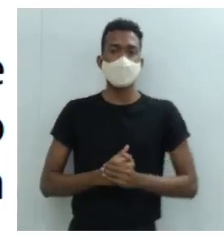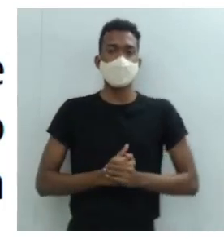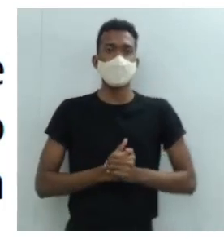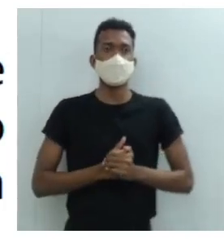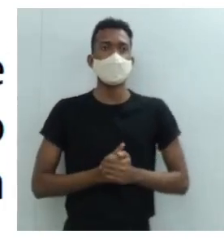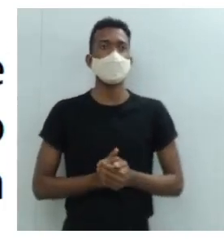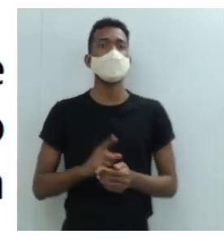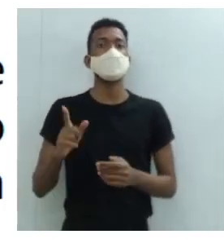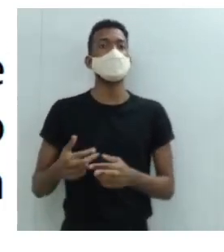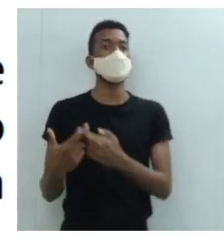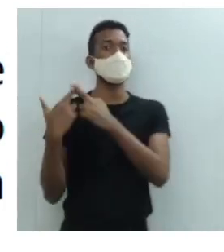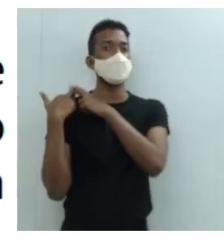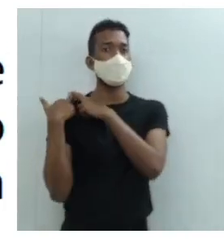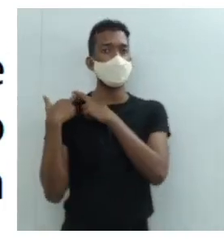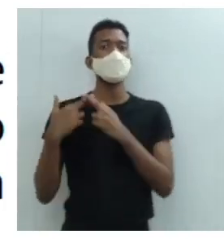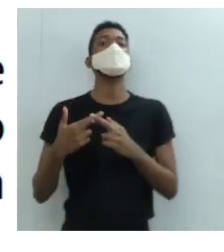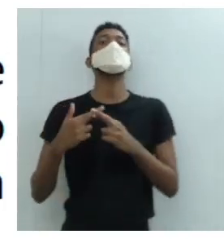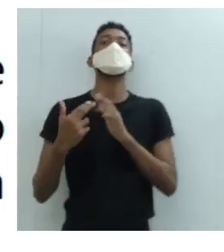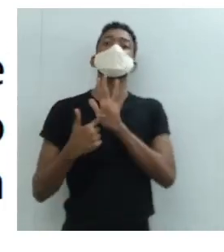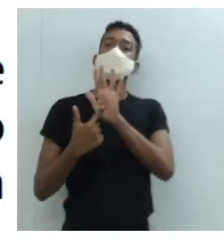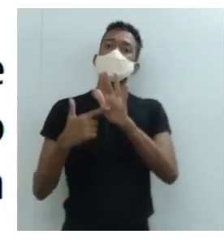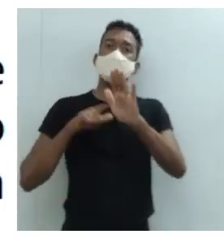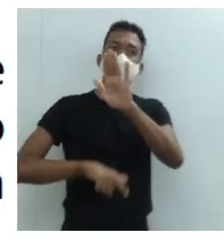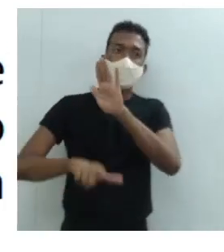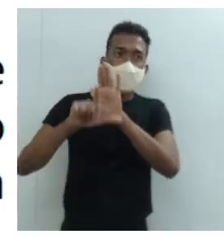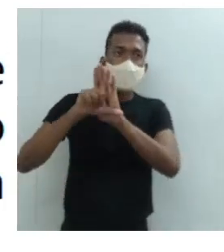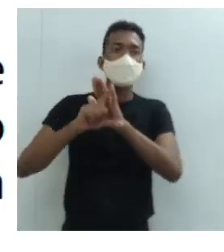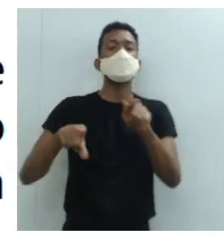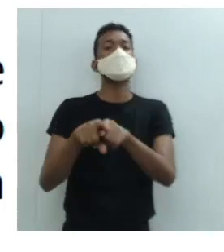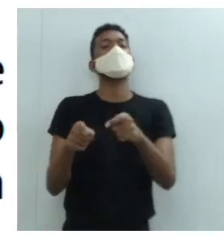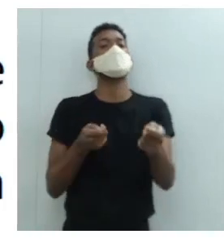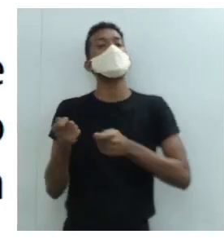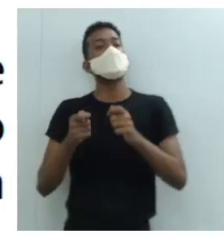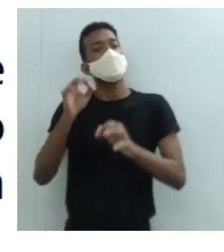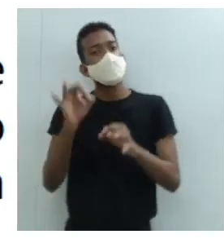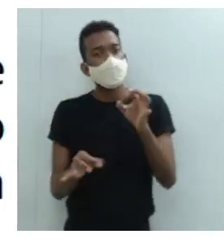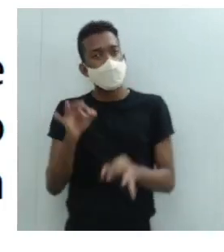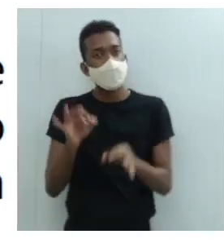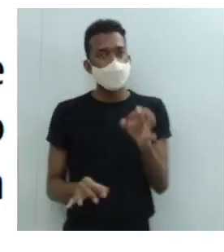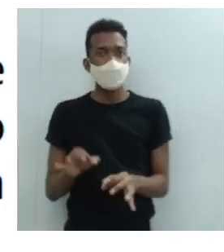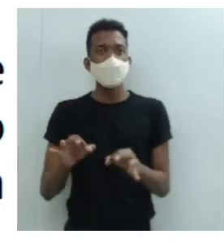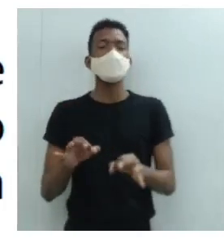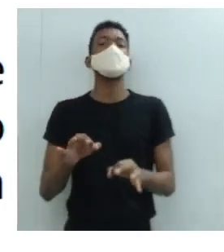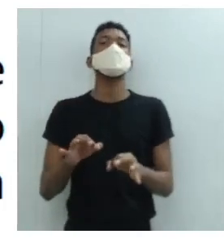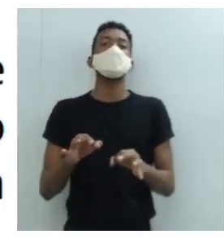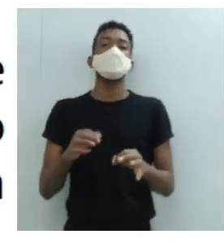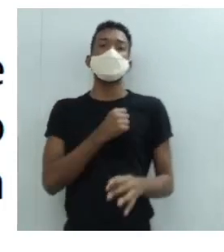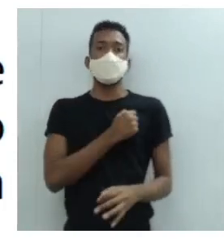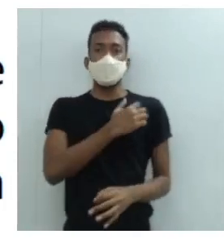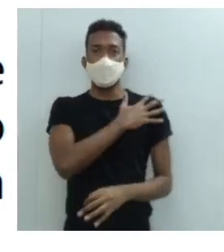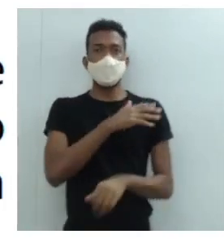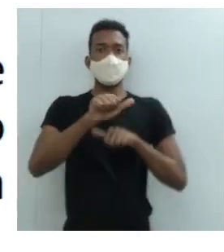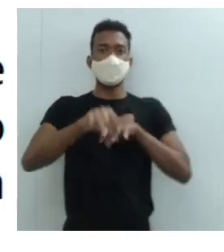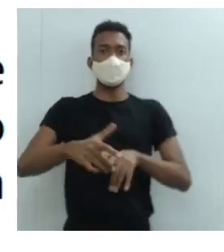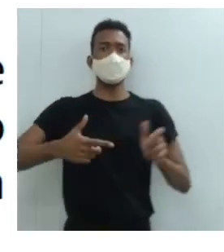responsável pela aplicação de quê? Das leis e pelo controle da justiça, da força